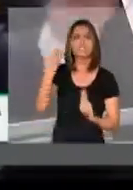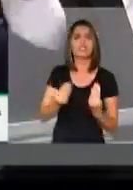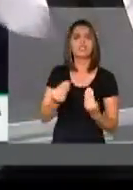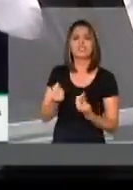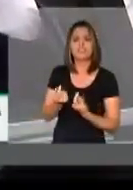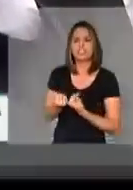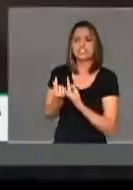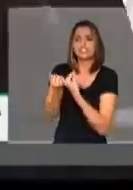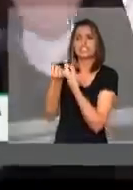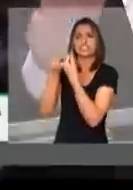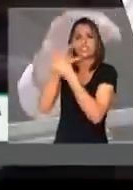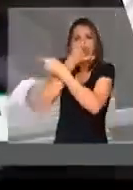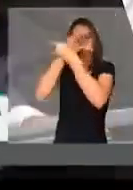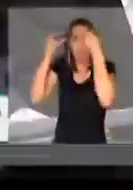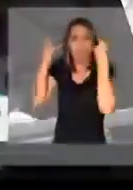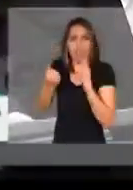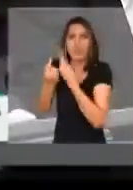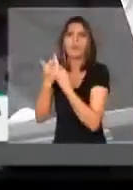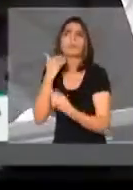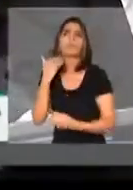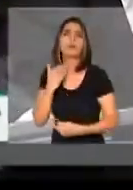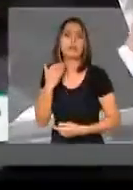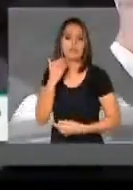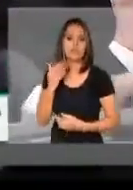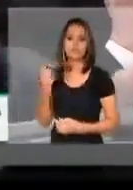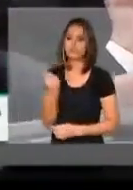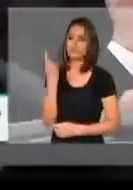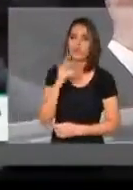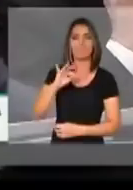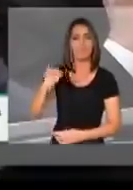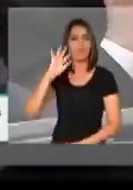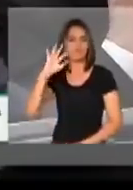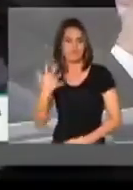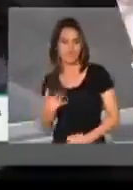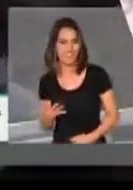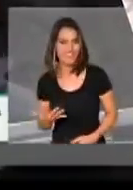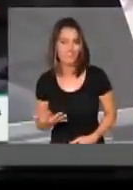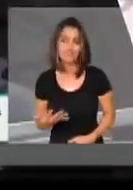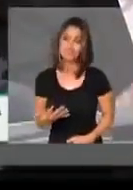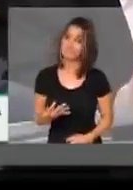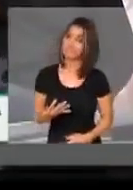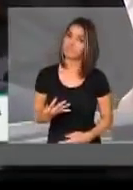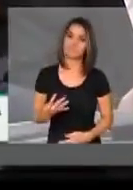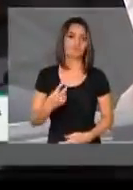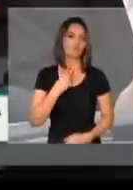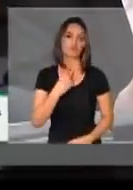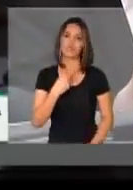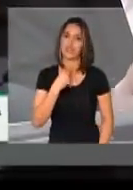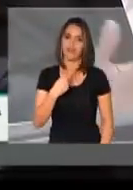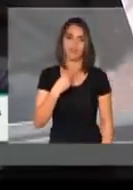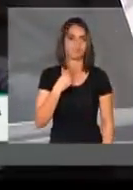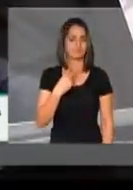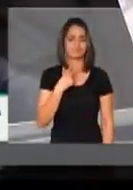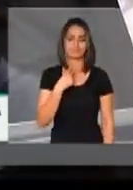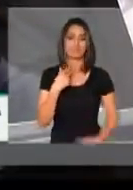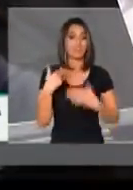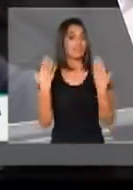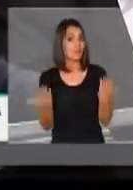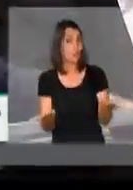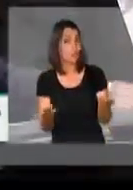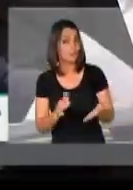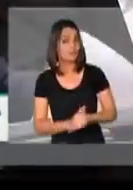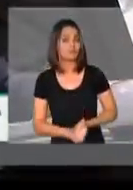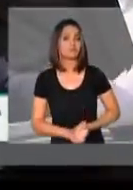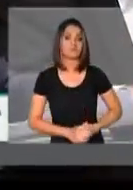mercado, como se os bancos pudessem, sozinhos, resolverem isso, e não podem. Então,